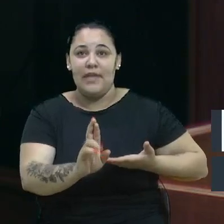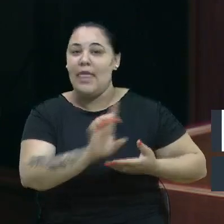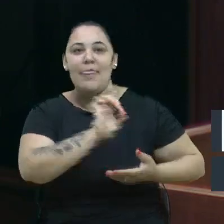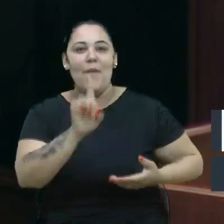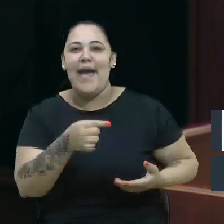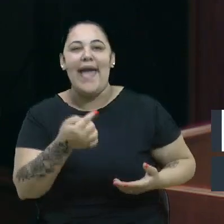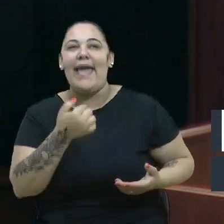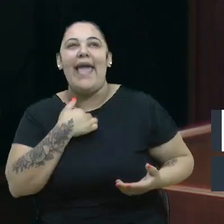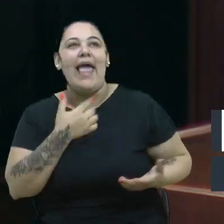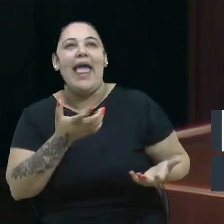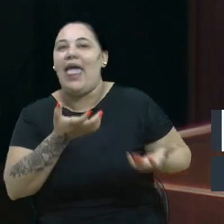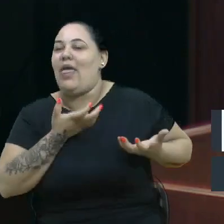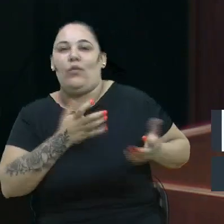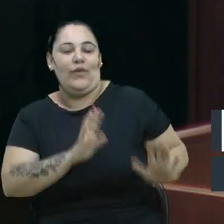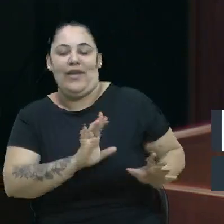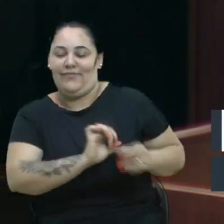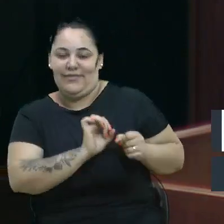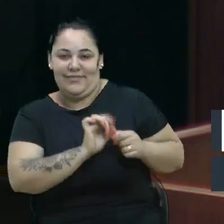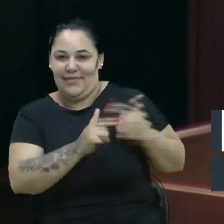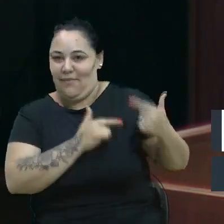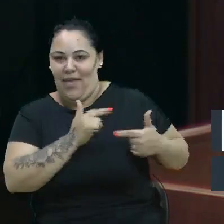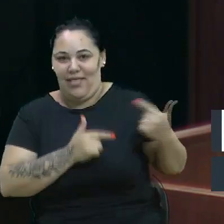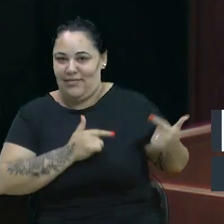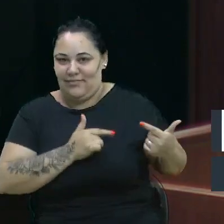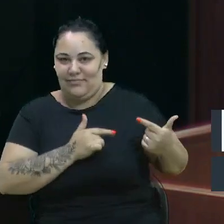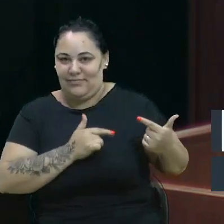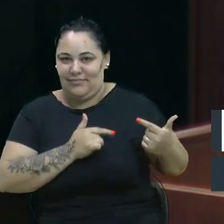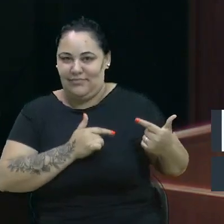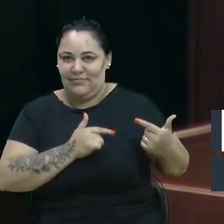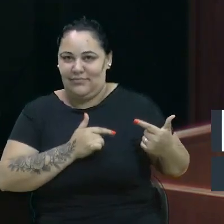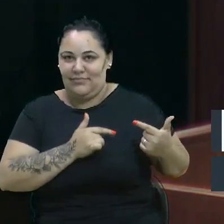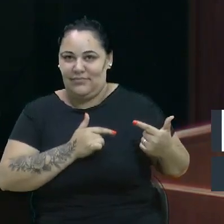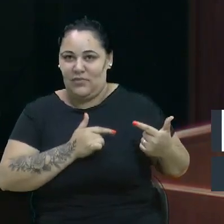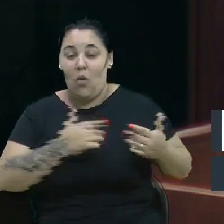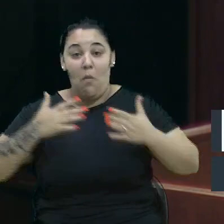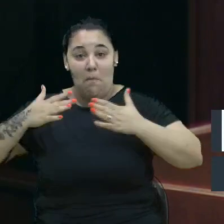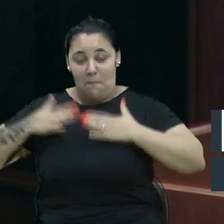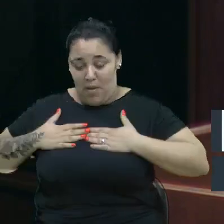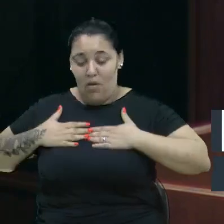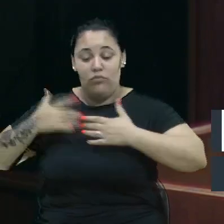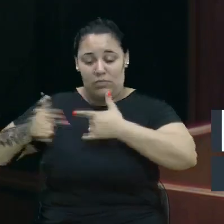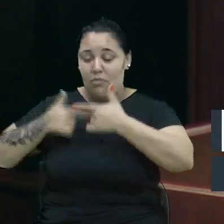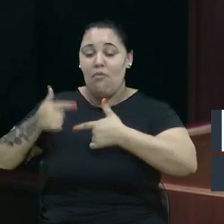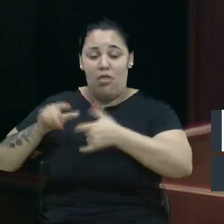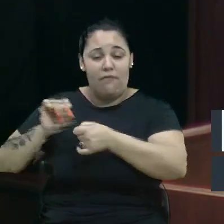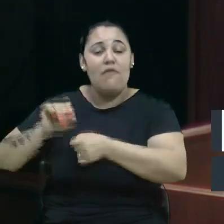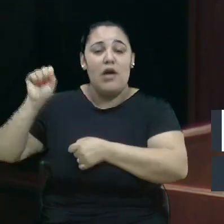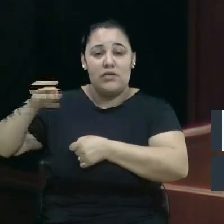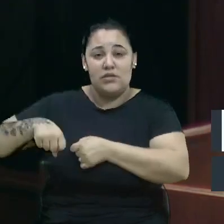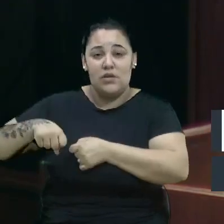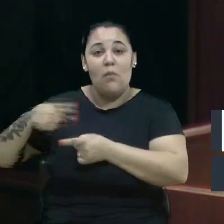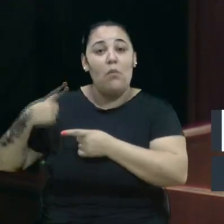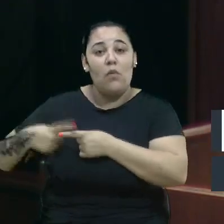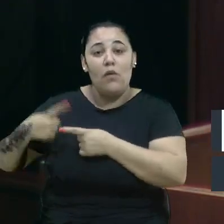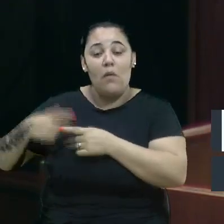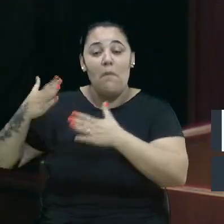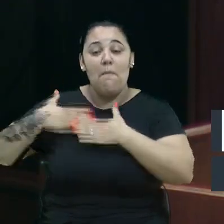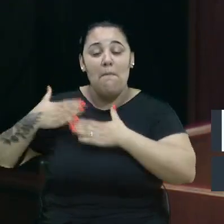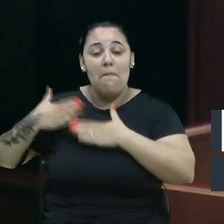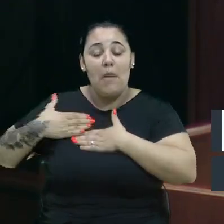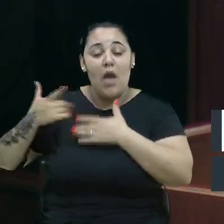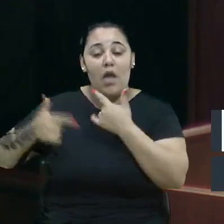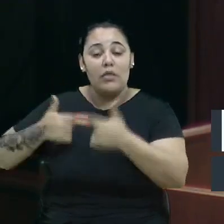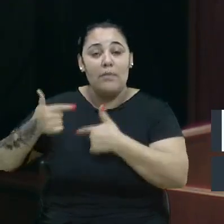está fazendo a nossa parte. A nossa parte a gente está fazendo. Porque a nossa parte é